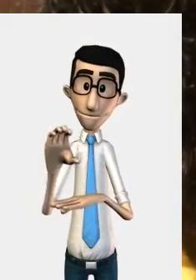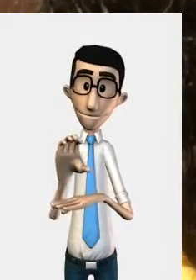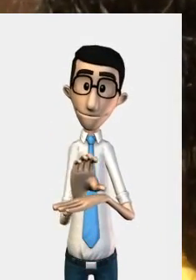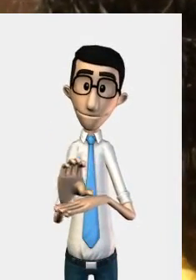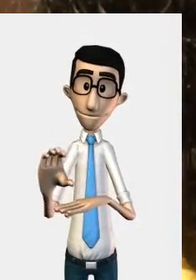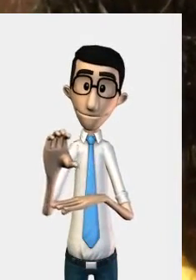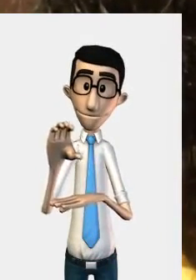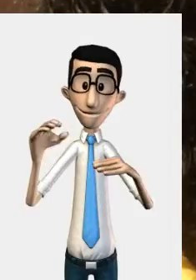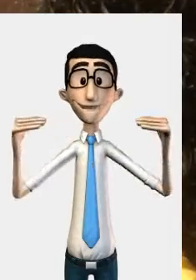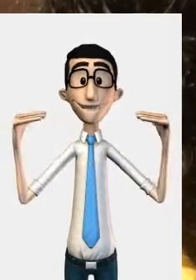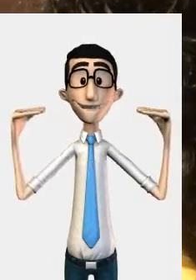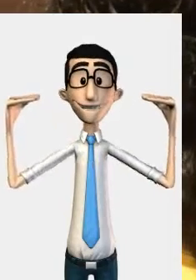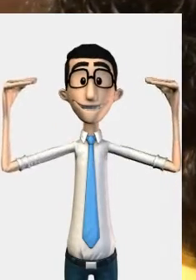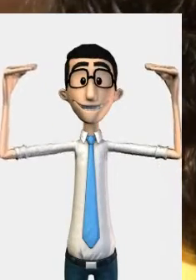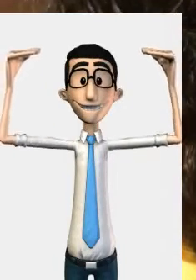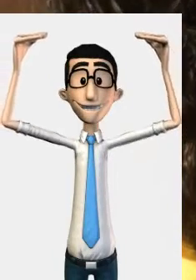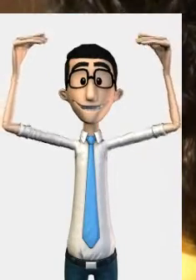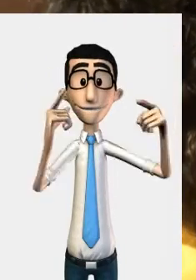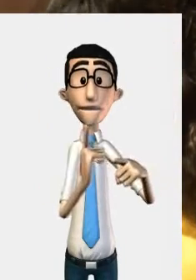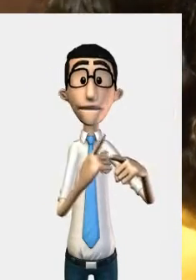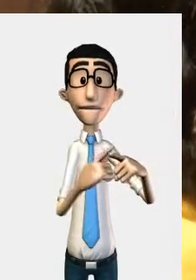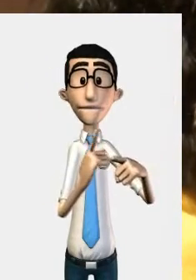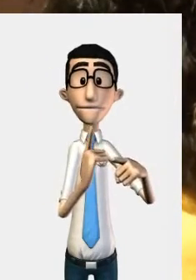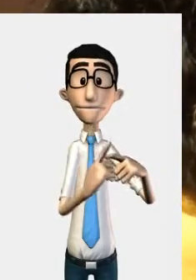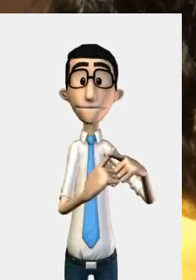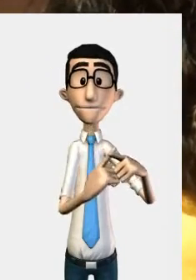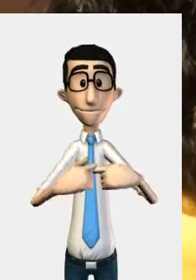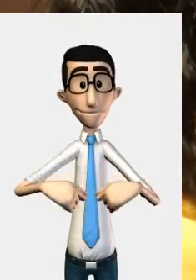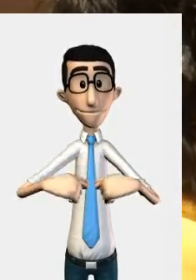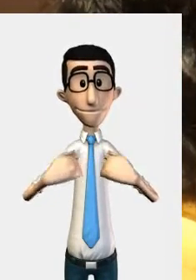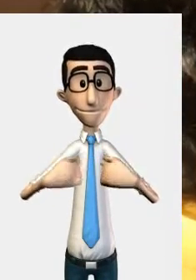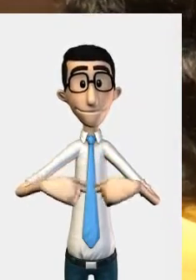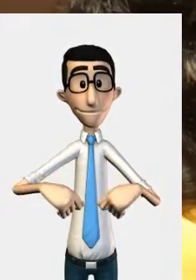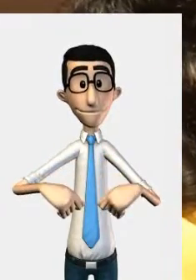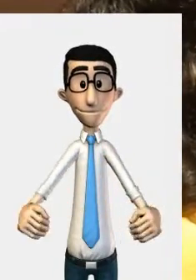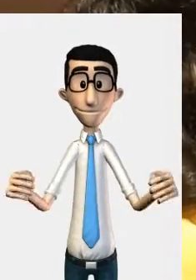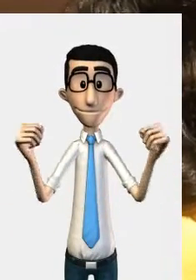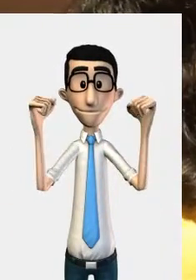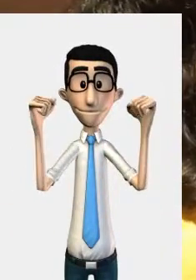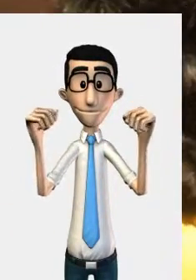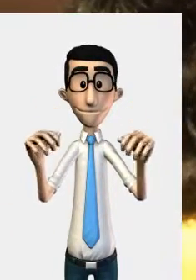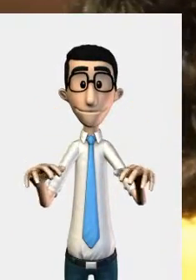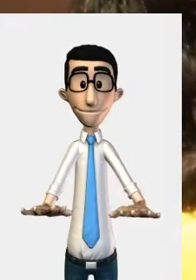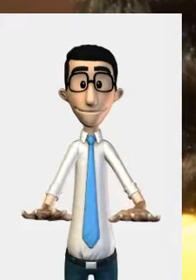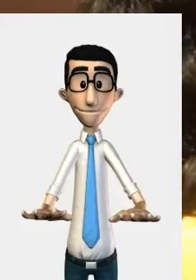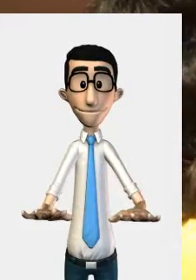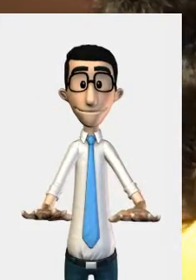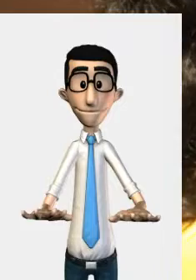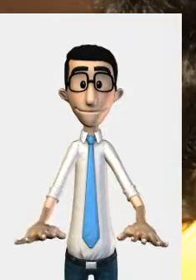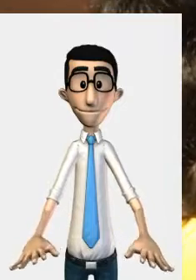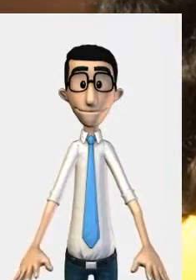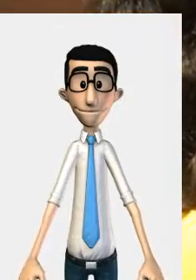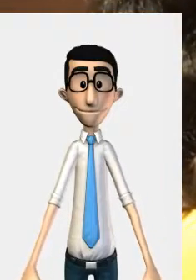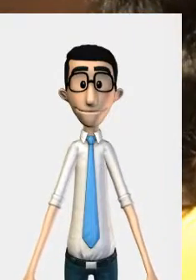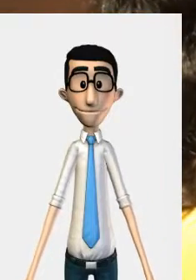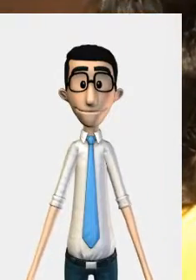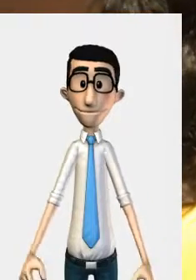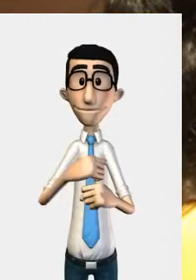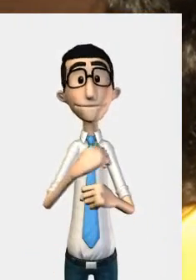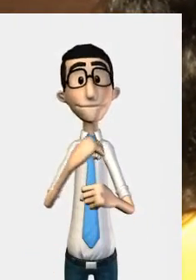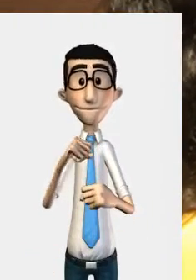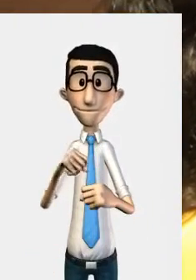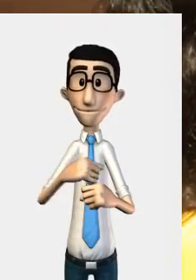eu lembro que era Natal, eu pedia pros meus pais, eu quero um livro. Então assim, eram sempre livros caros, então é sempre a minha meta